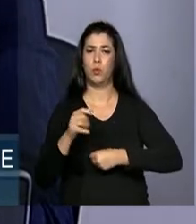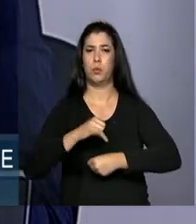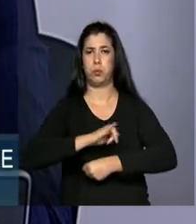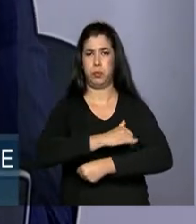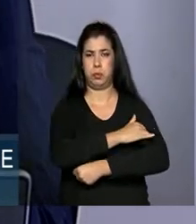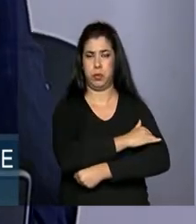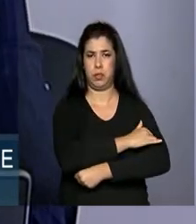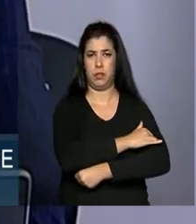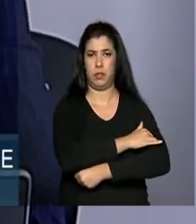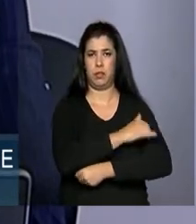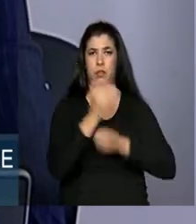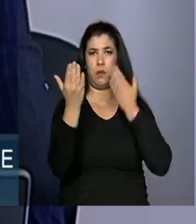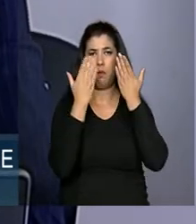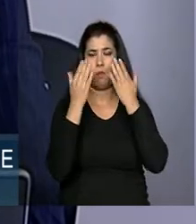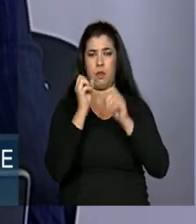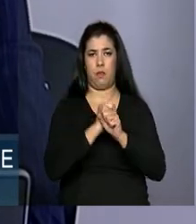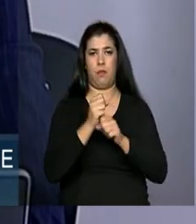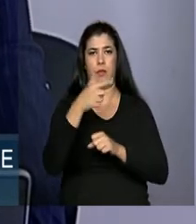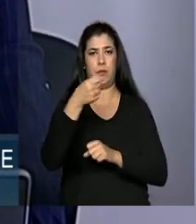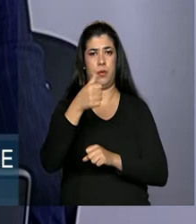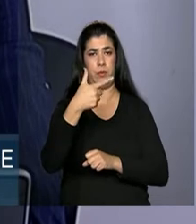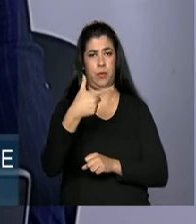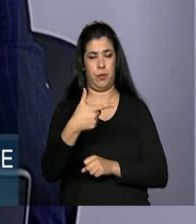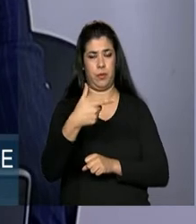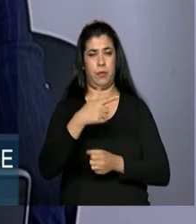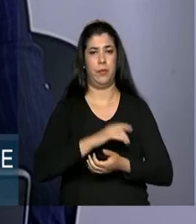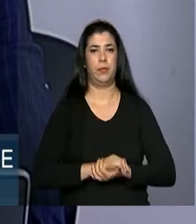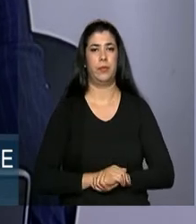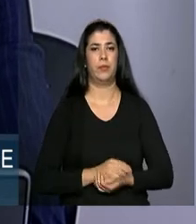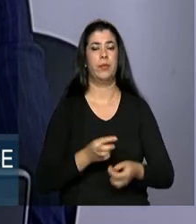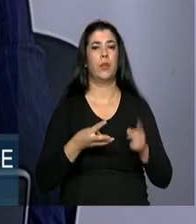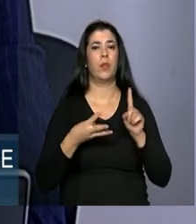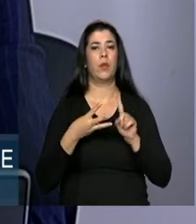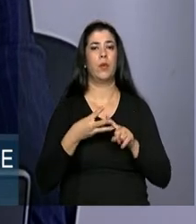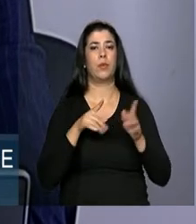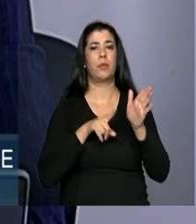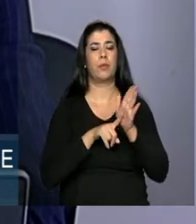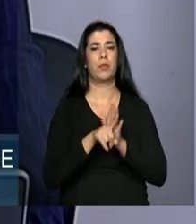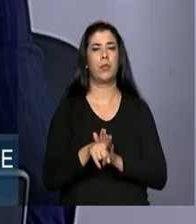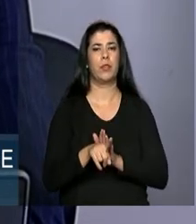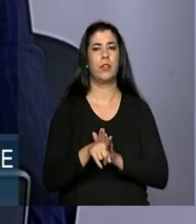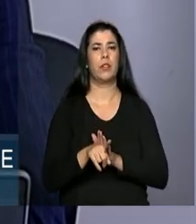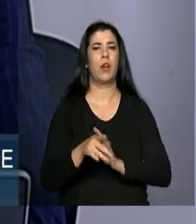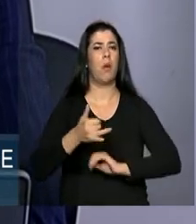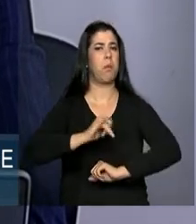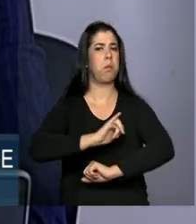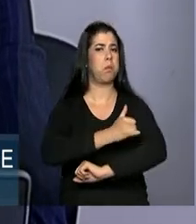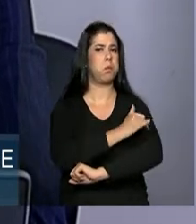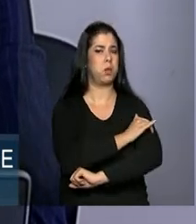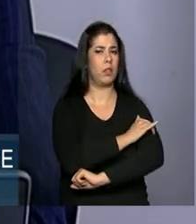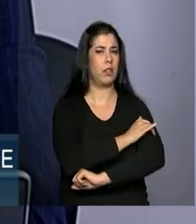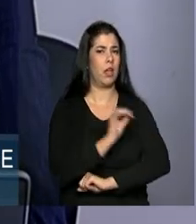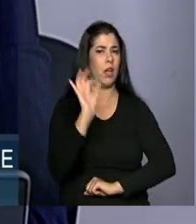2012. E uma outra é em relação à obesidade, porque os índices, a